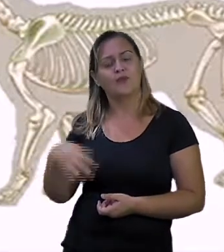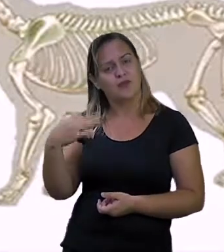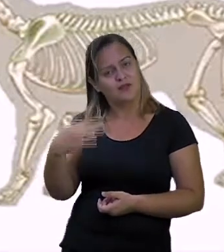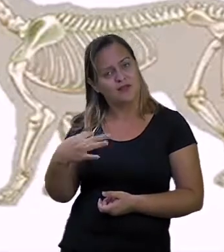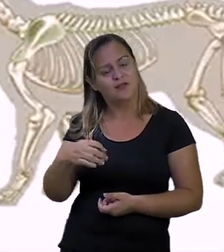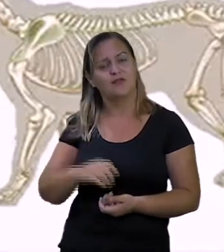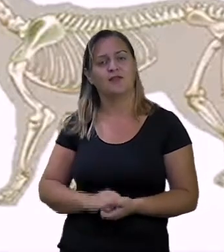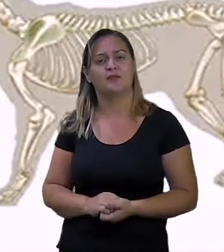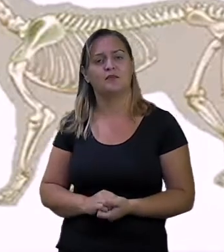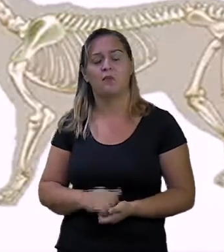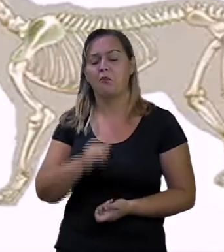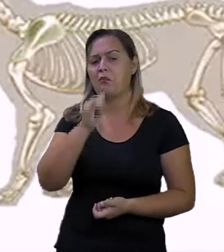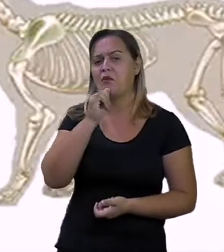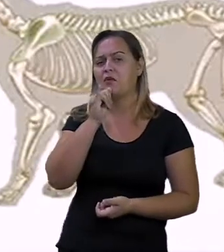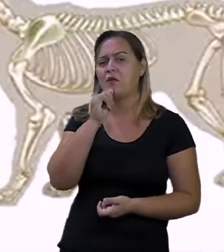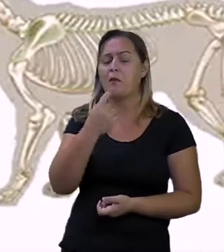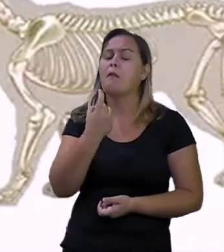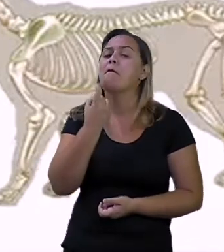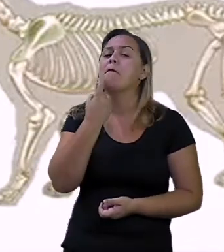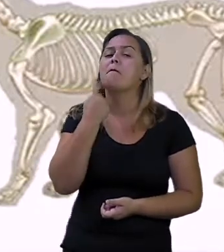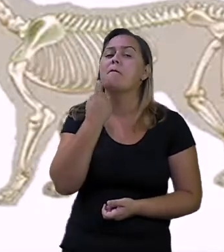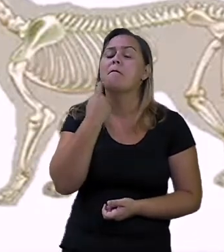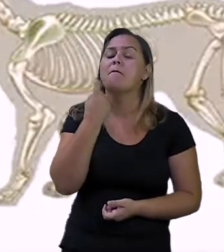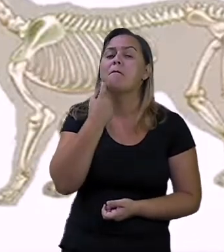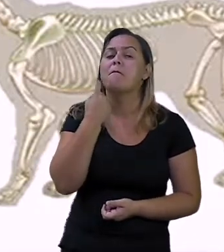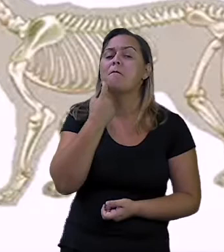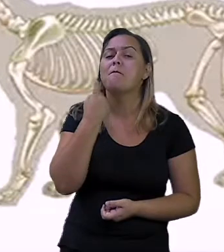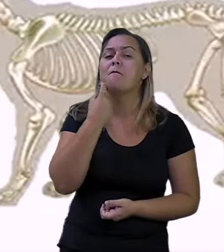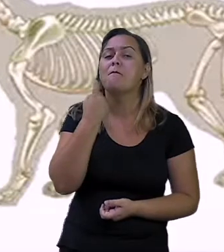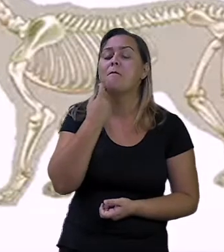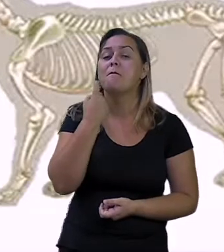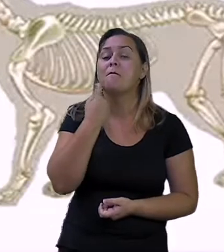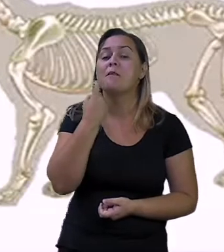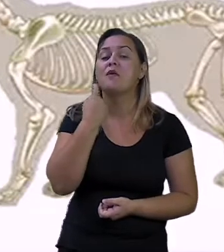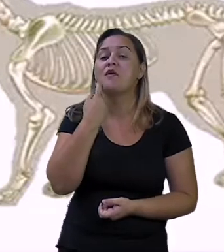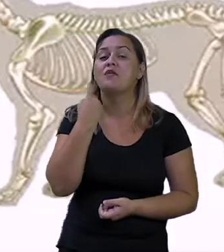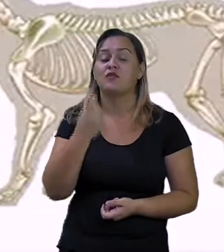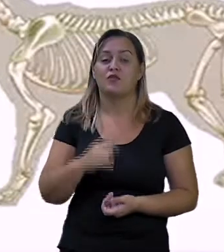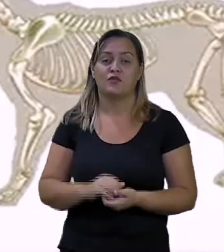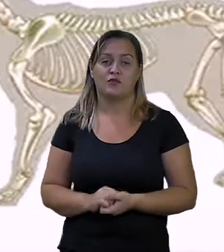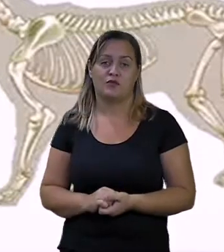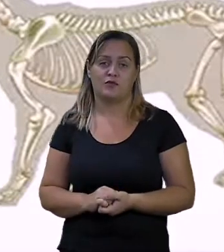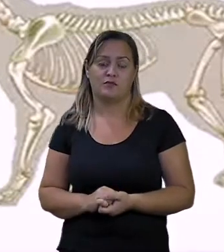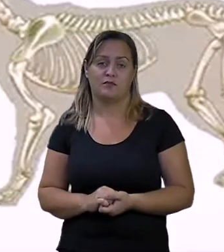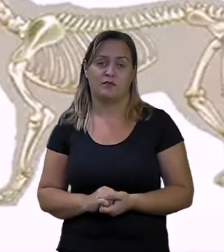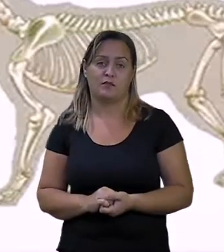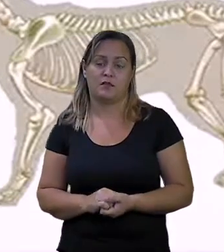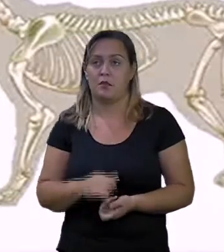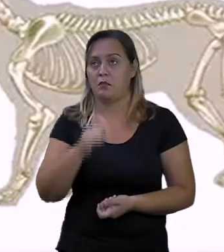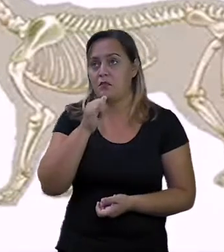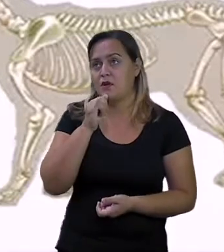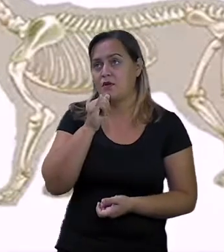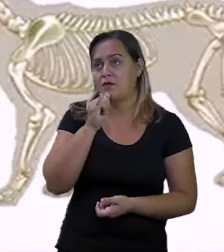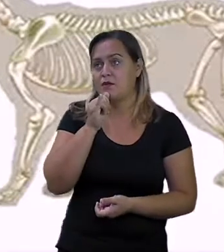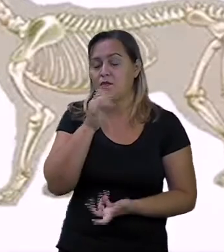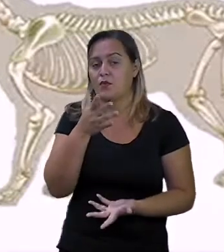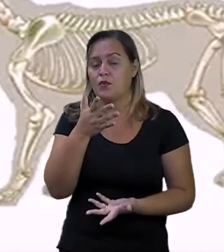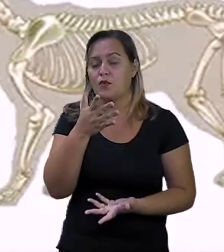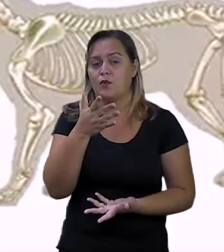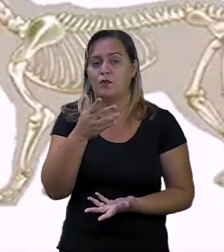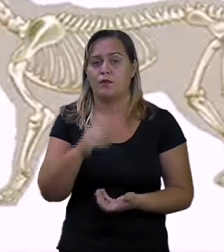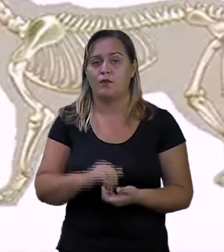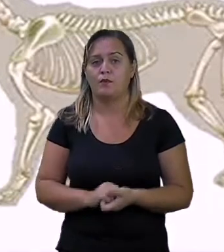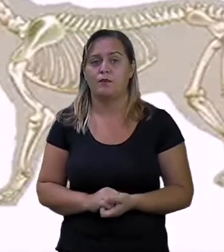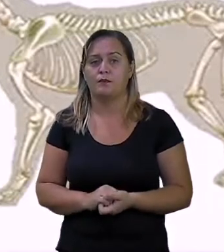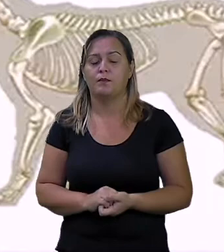são peixes primitivos, desprovidos de mandíbula e maxilas. As